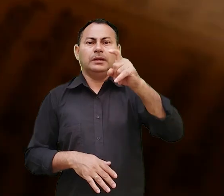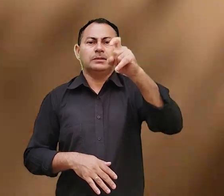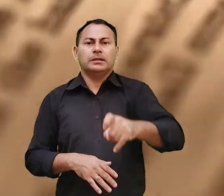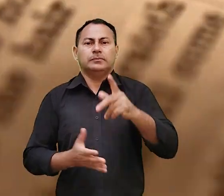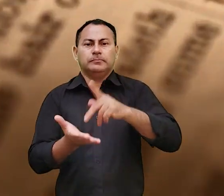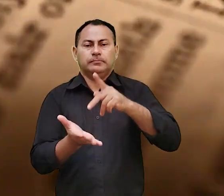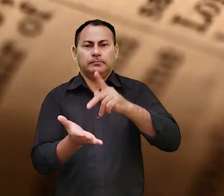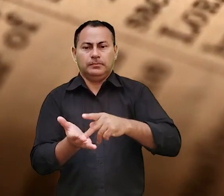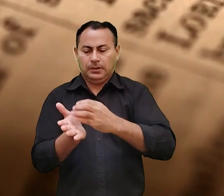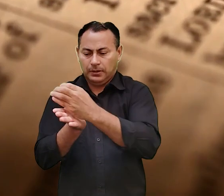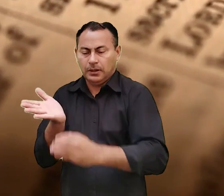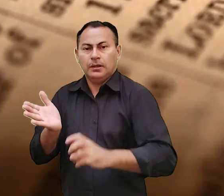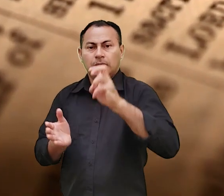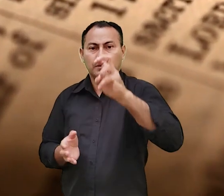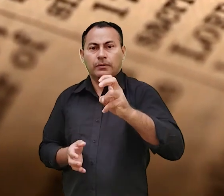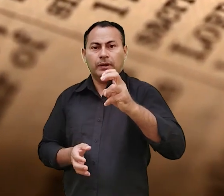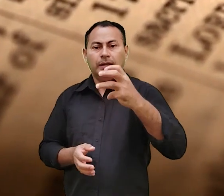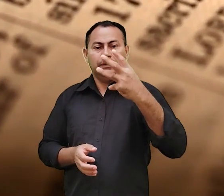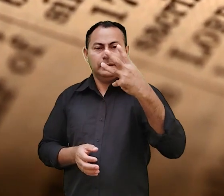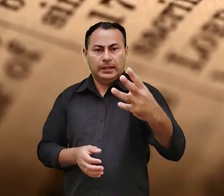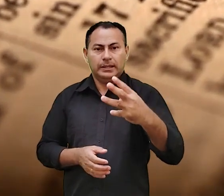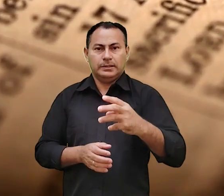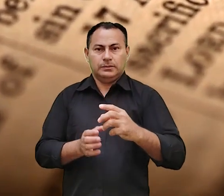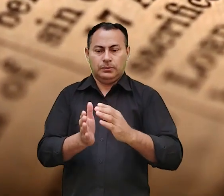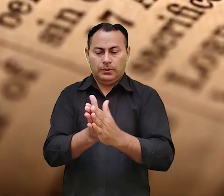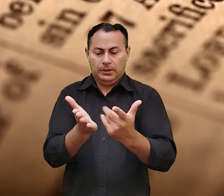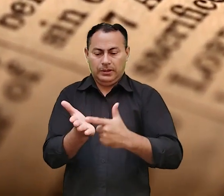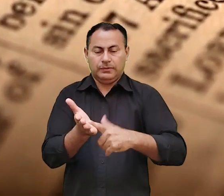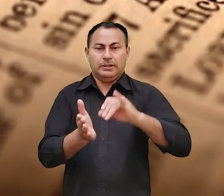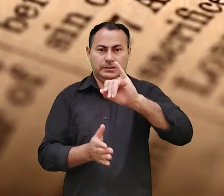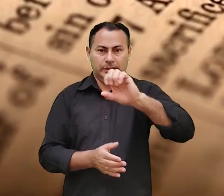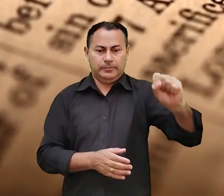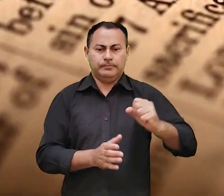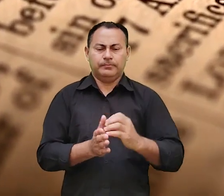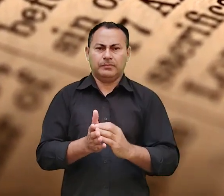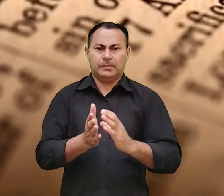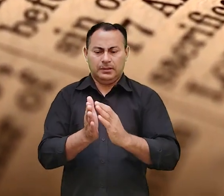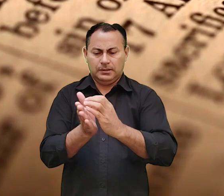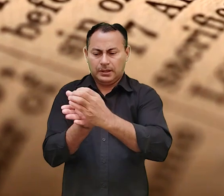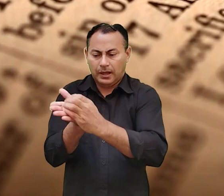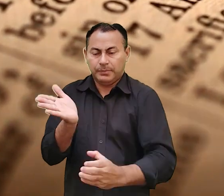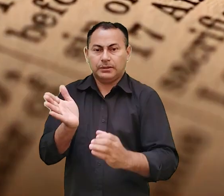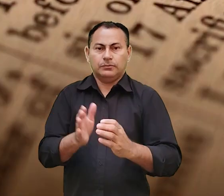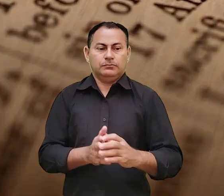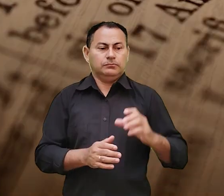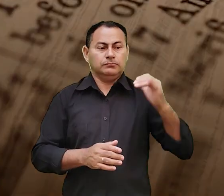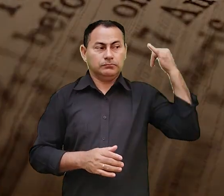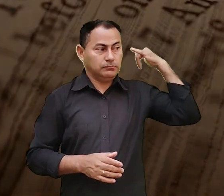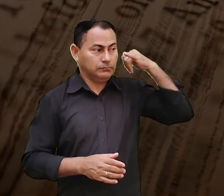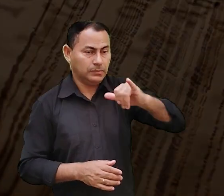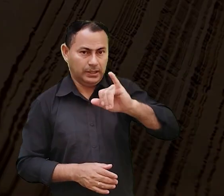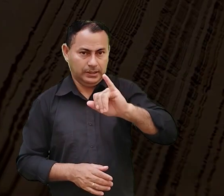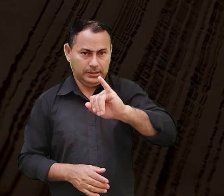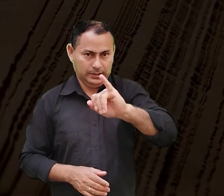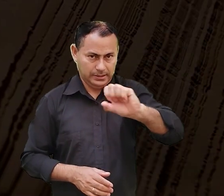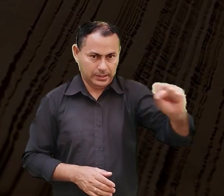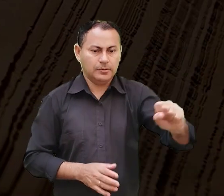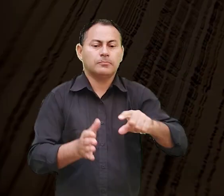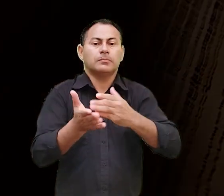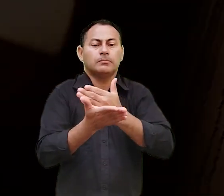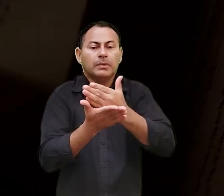importante seja realmente o capítulo 53 de Isaías. Neste lindo capítulo, Isaías começa com uma